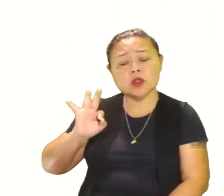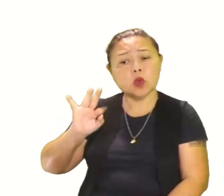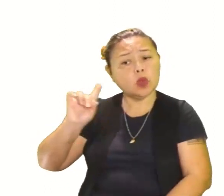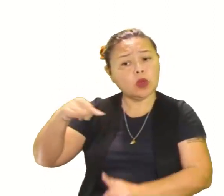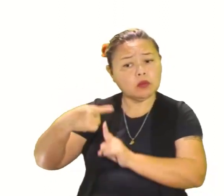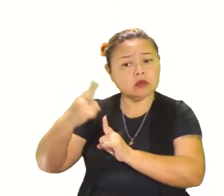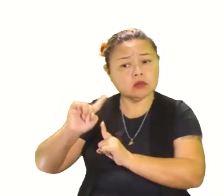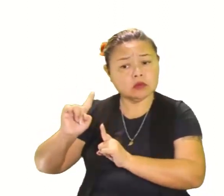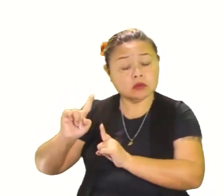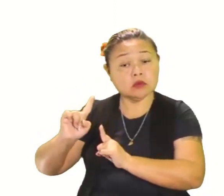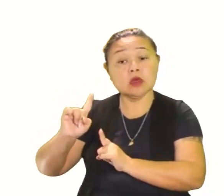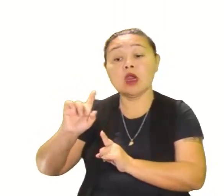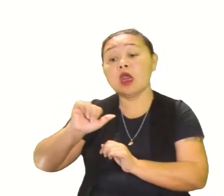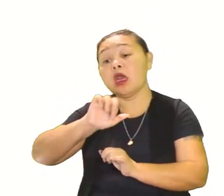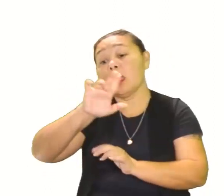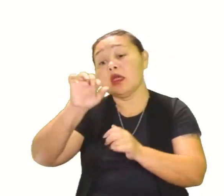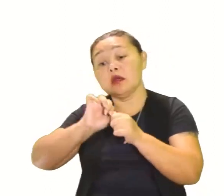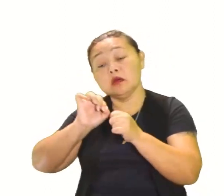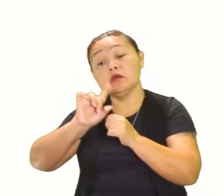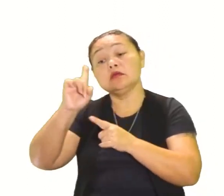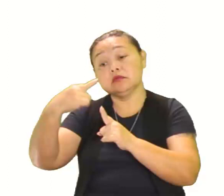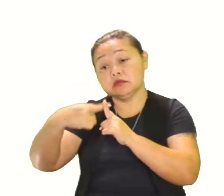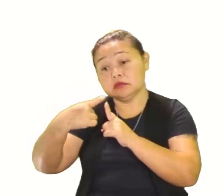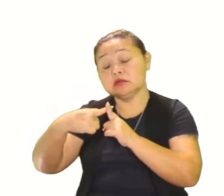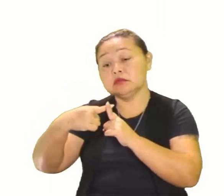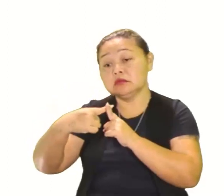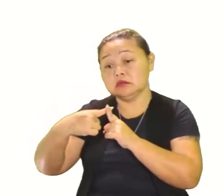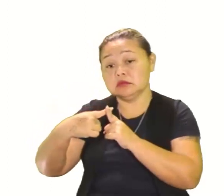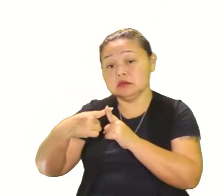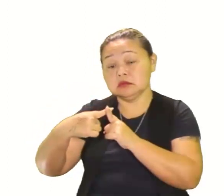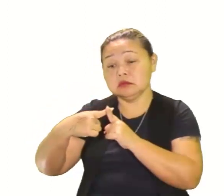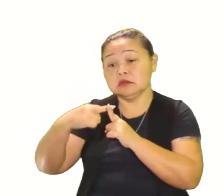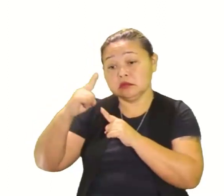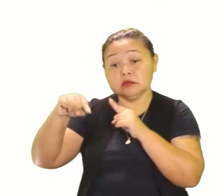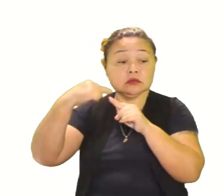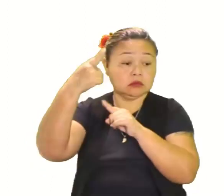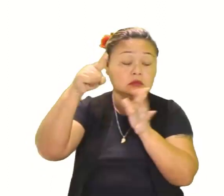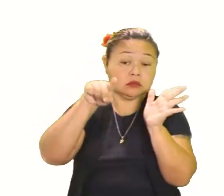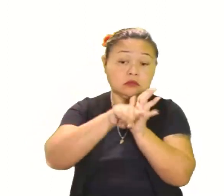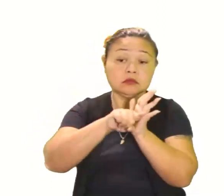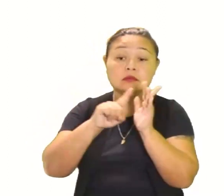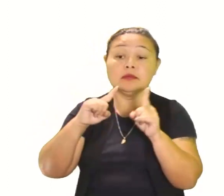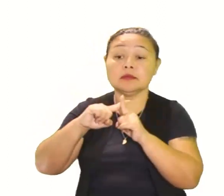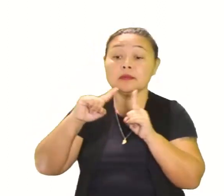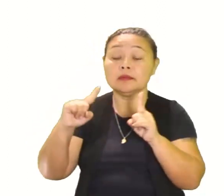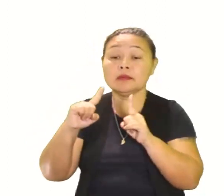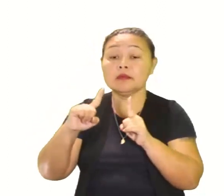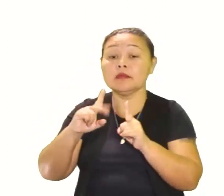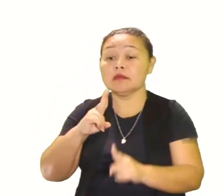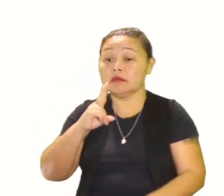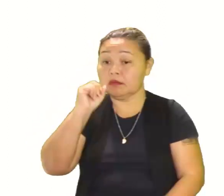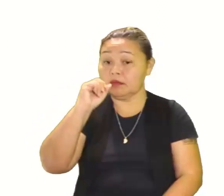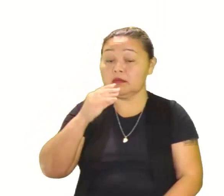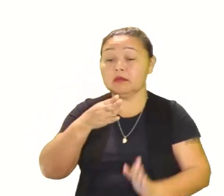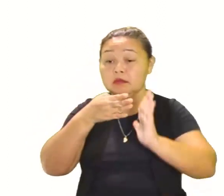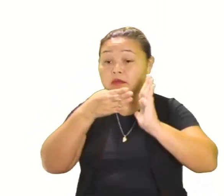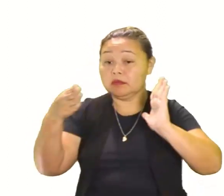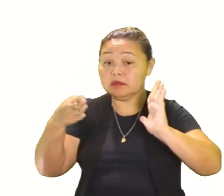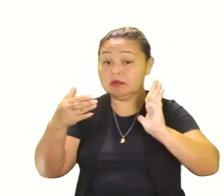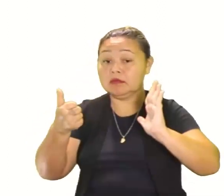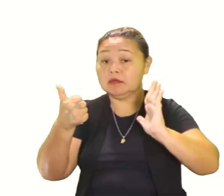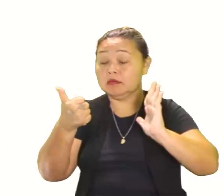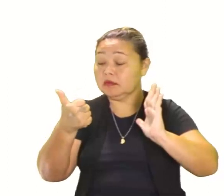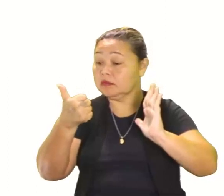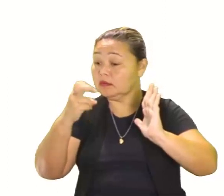é porque ela é positiva. Claro que sim, né? O positivo sobrepõe o negativo. Mas aí teve uma força modular